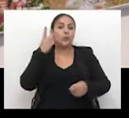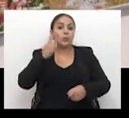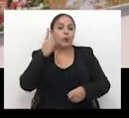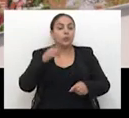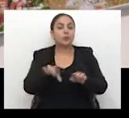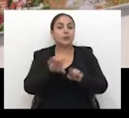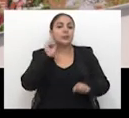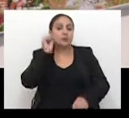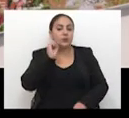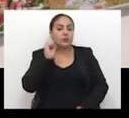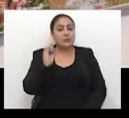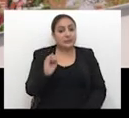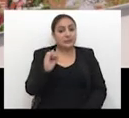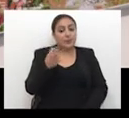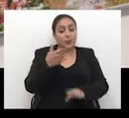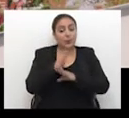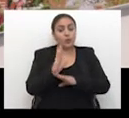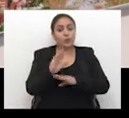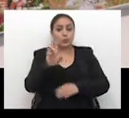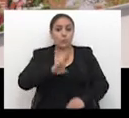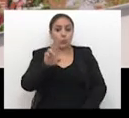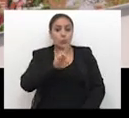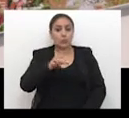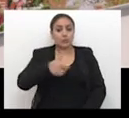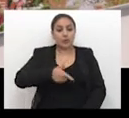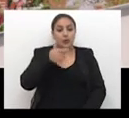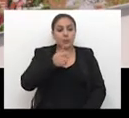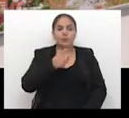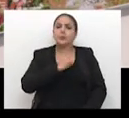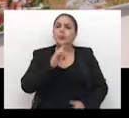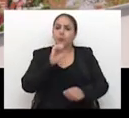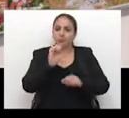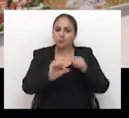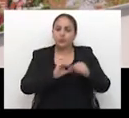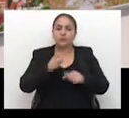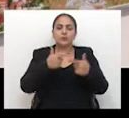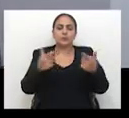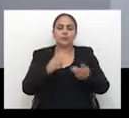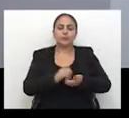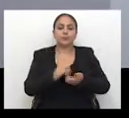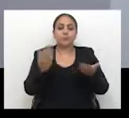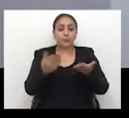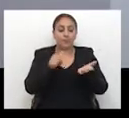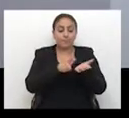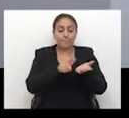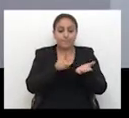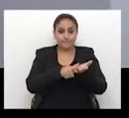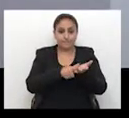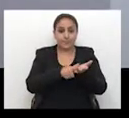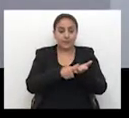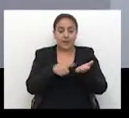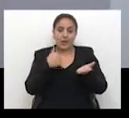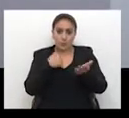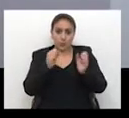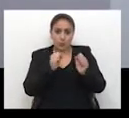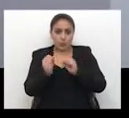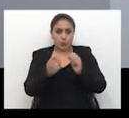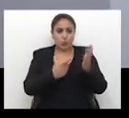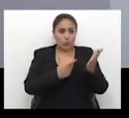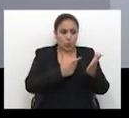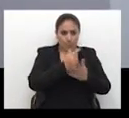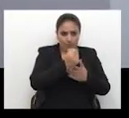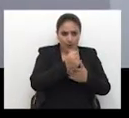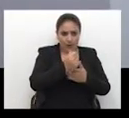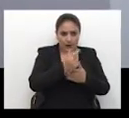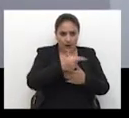se aprovado o uso eo porte de armas de fogo terá grandes mudanças hoje no papel eu